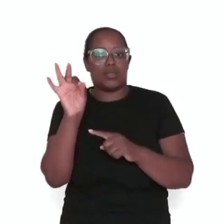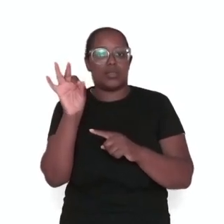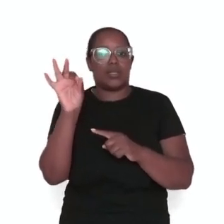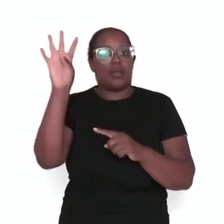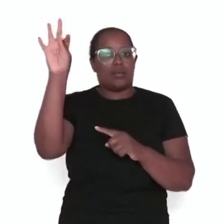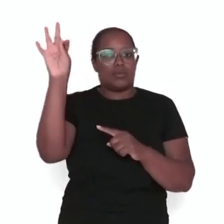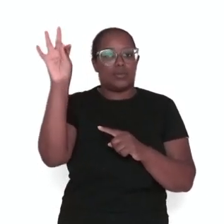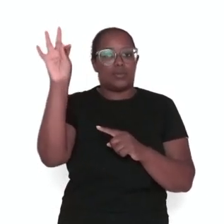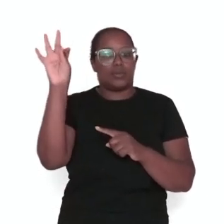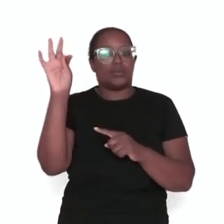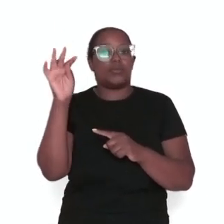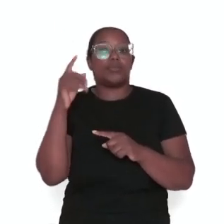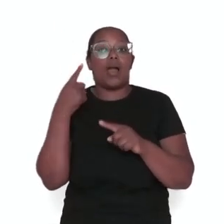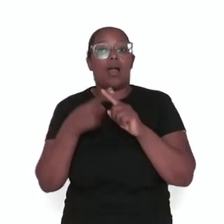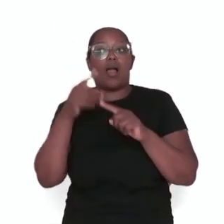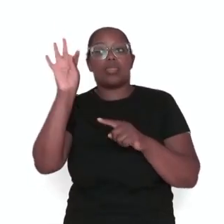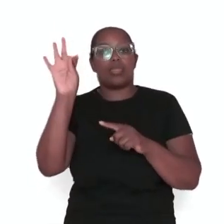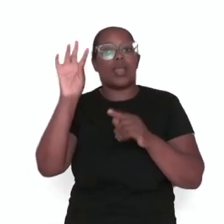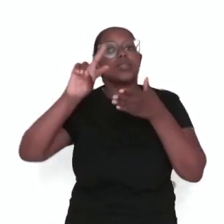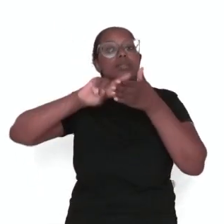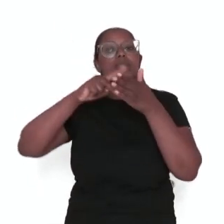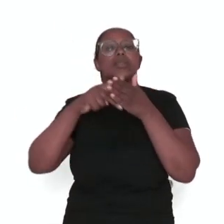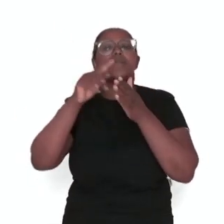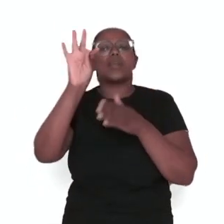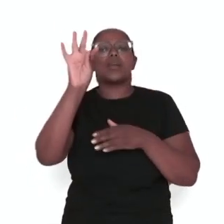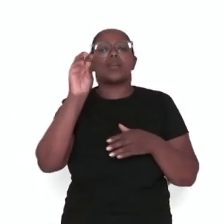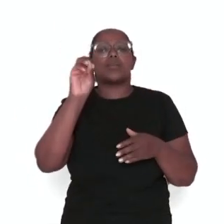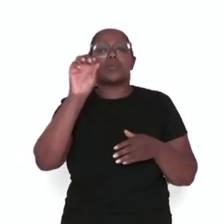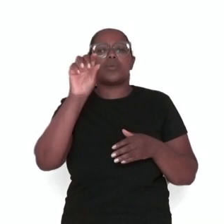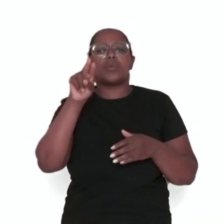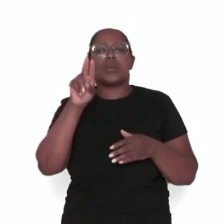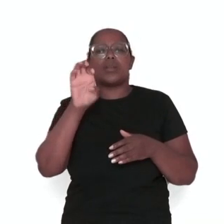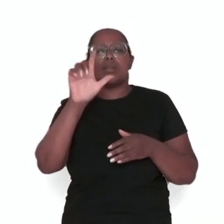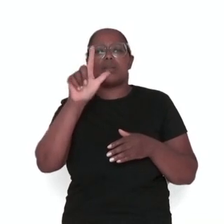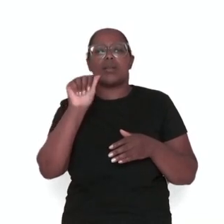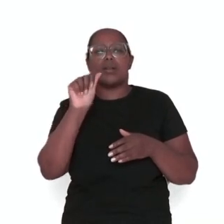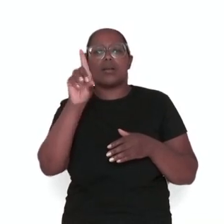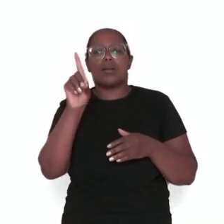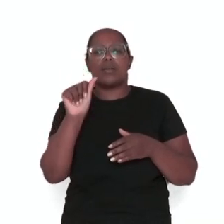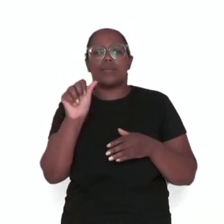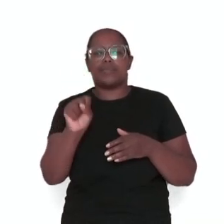de toneladas, né, pessoal? E a medida de massa da Lua é de